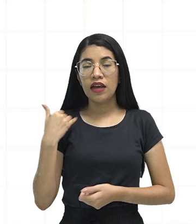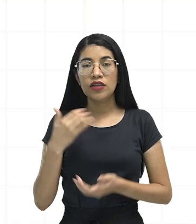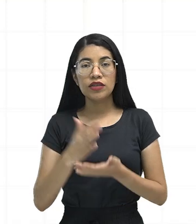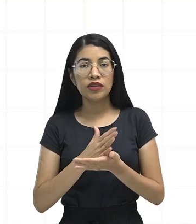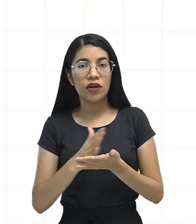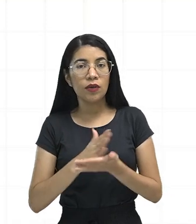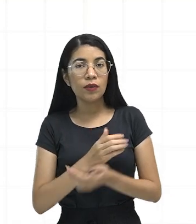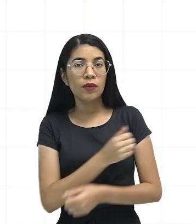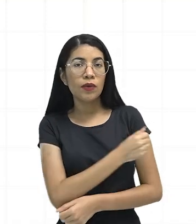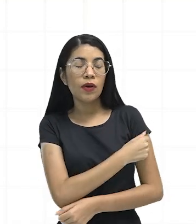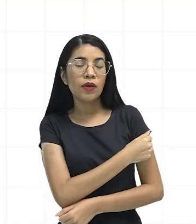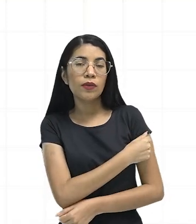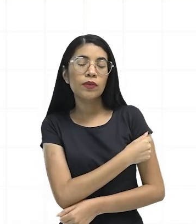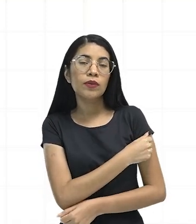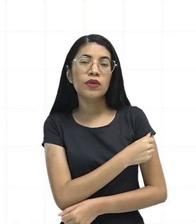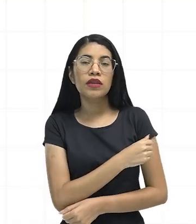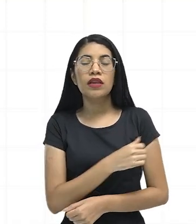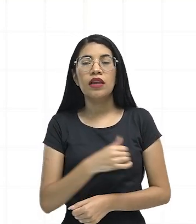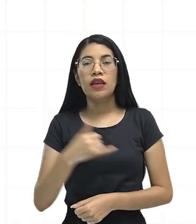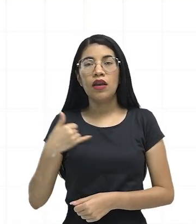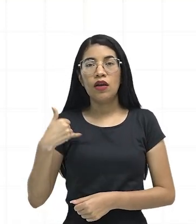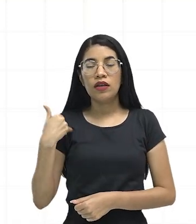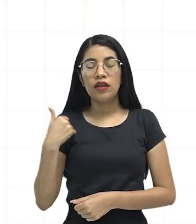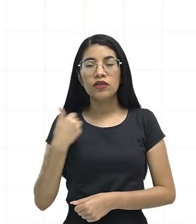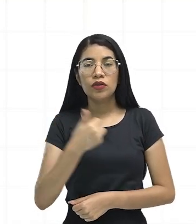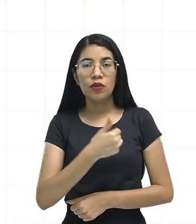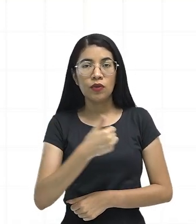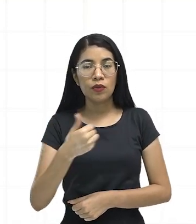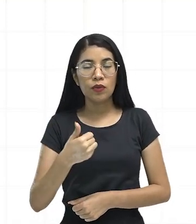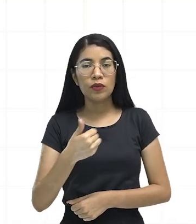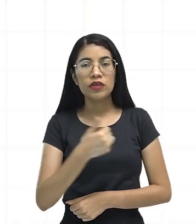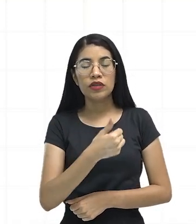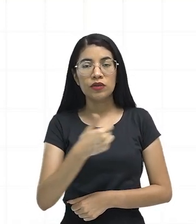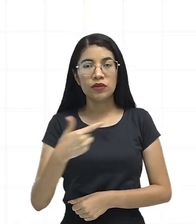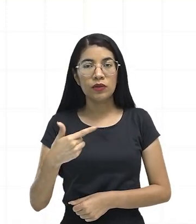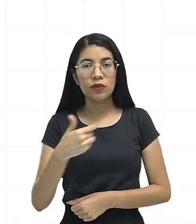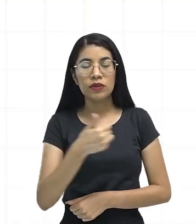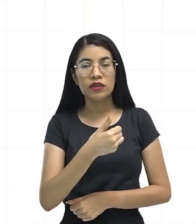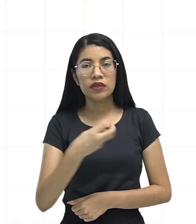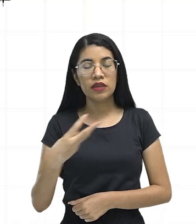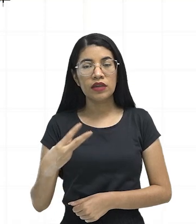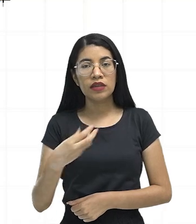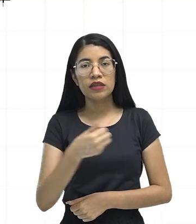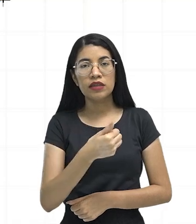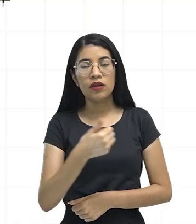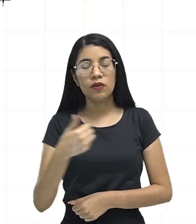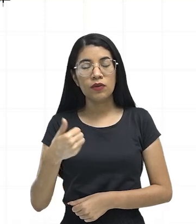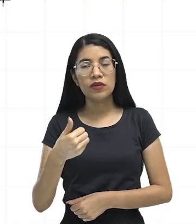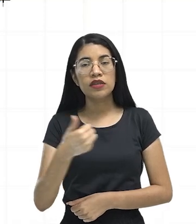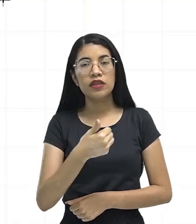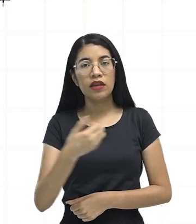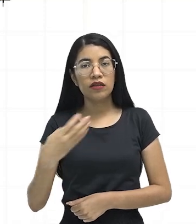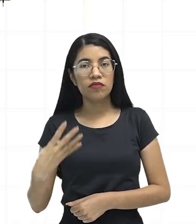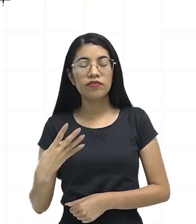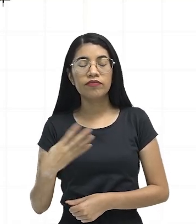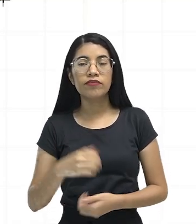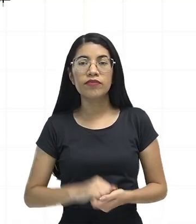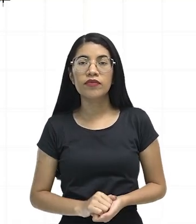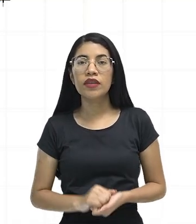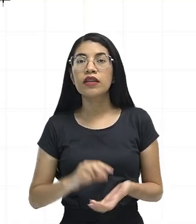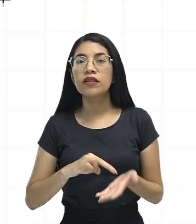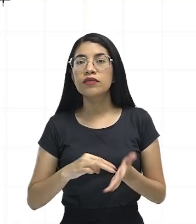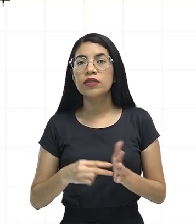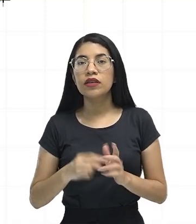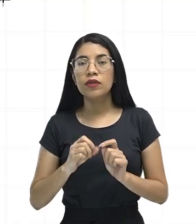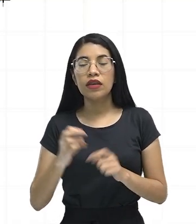alguns alunos são 11, 12, 13, 11 e 14, então